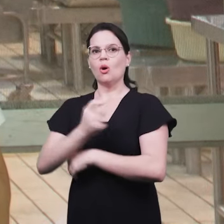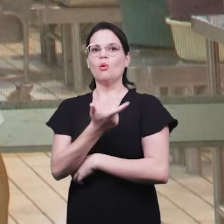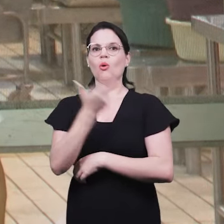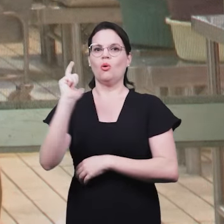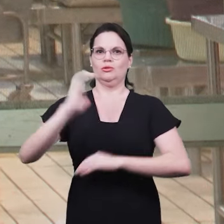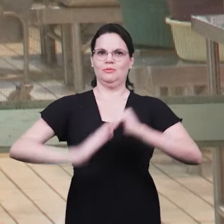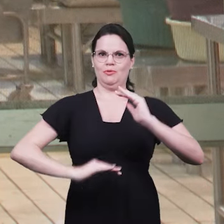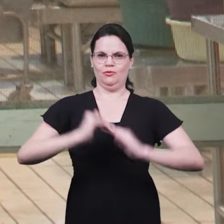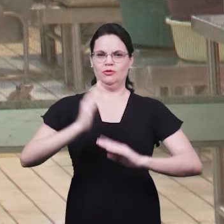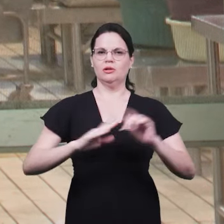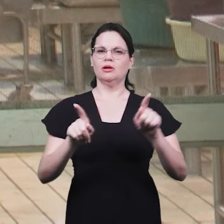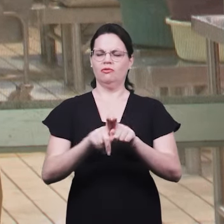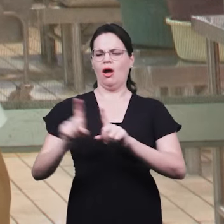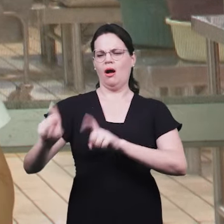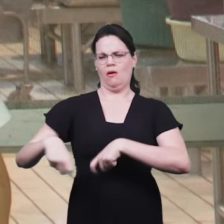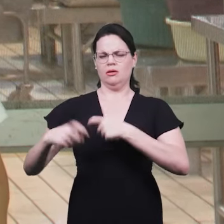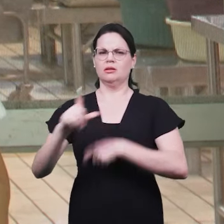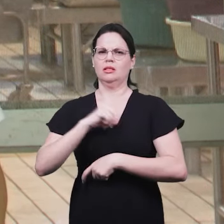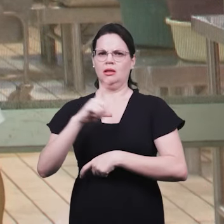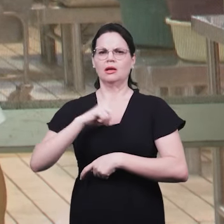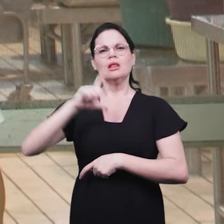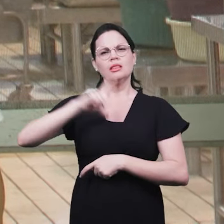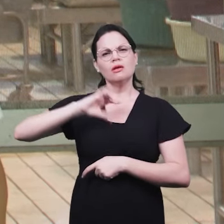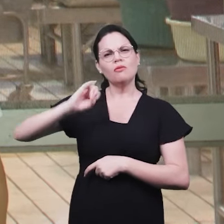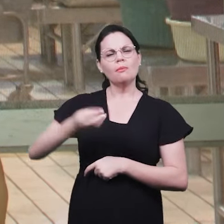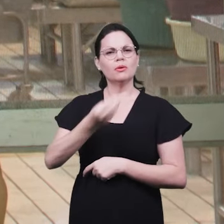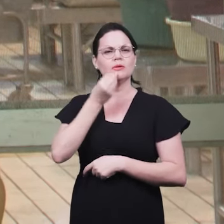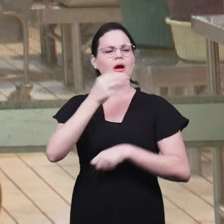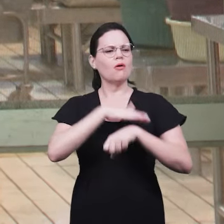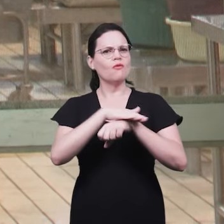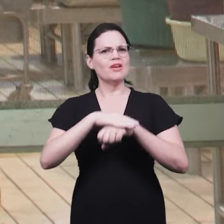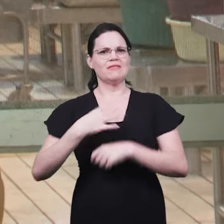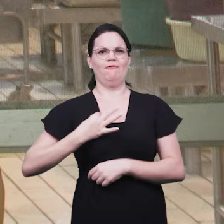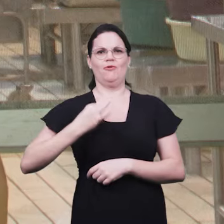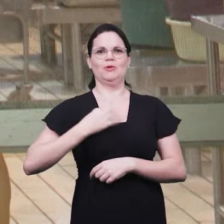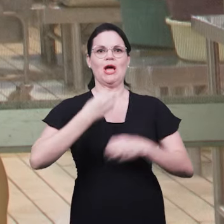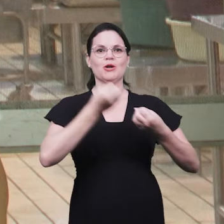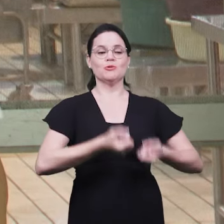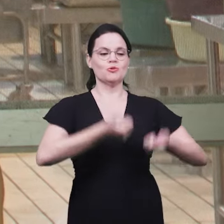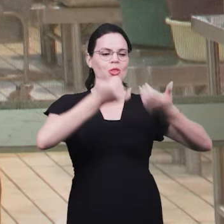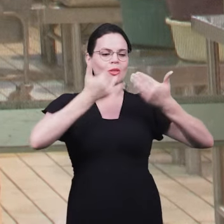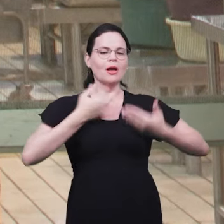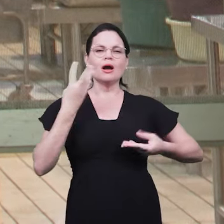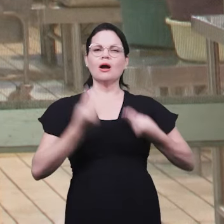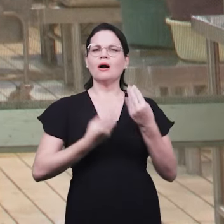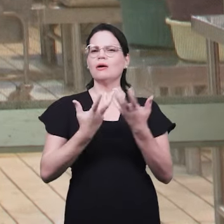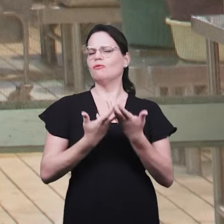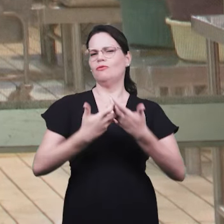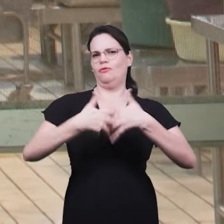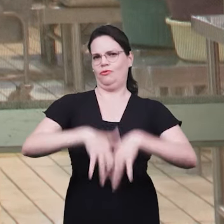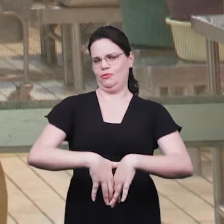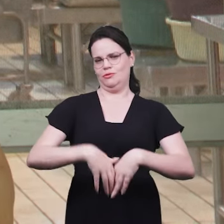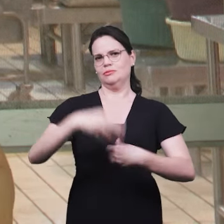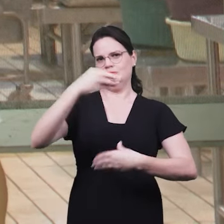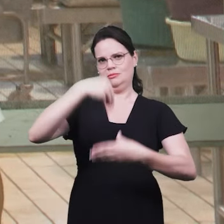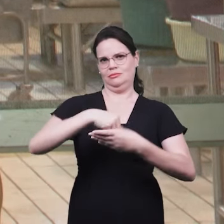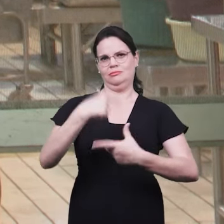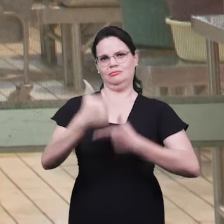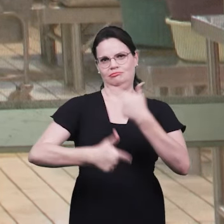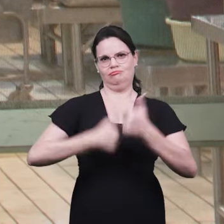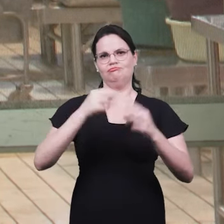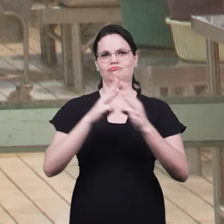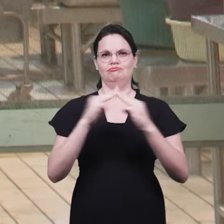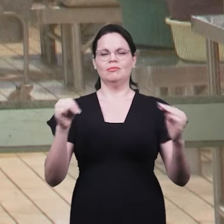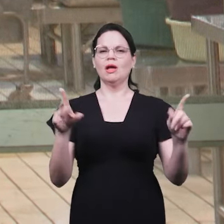a oportunidade de conversar com um voluntário que nos contou como é esse funcionamento e esse trabalho, e de uma equipe